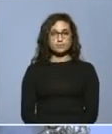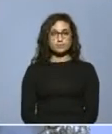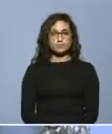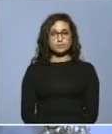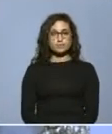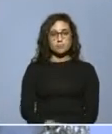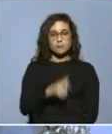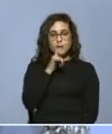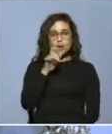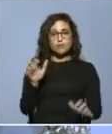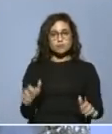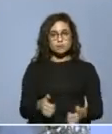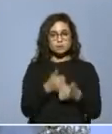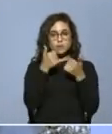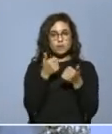Palavra da